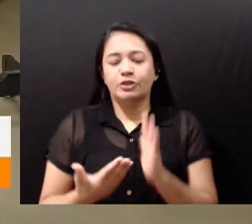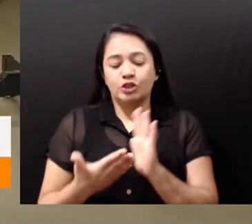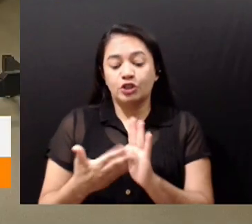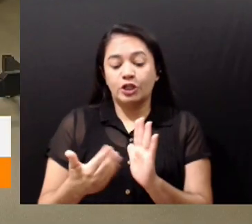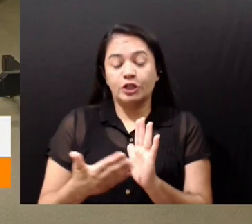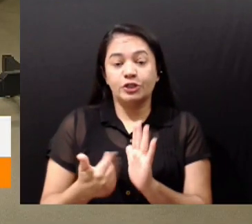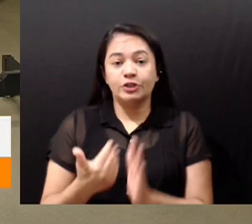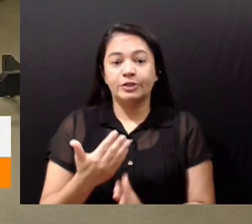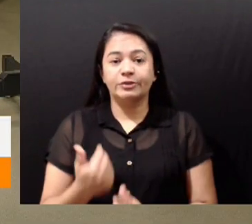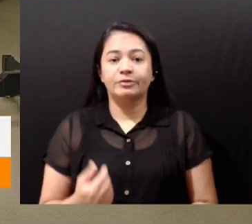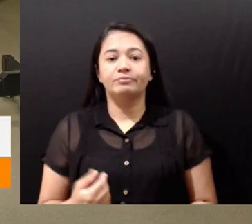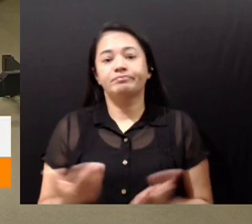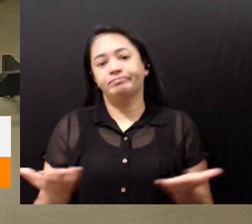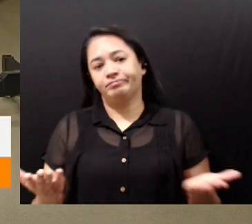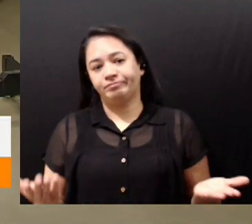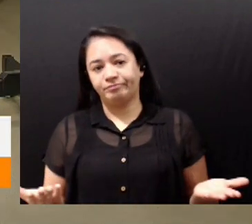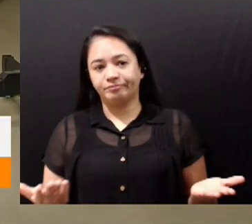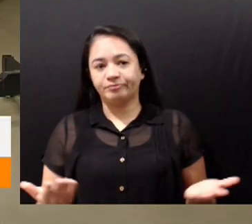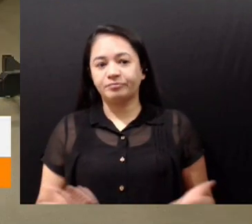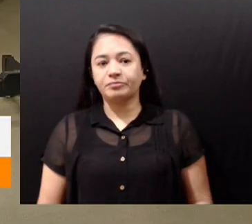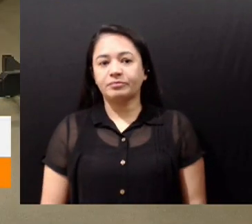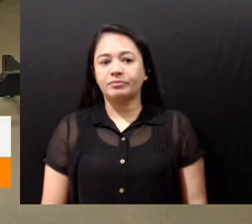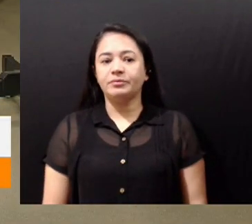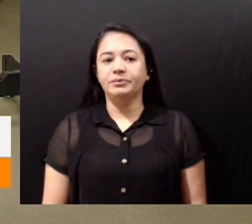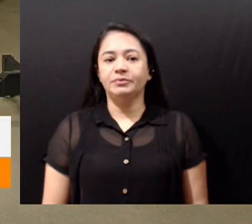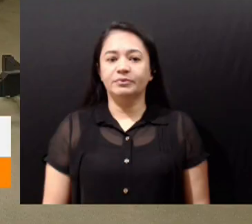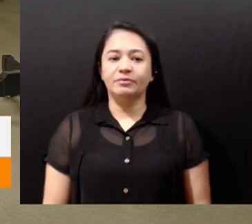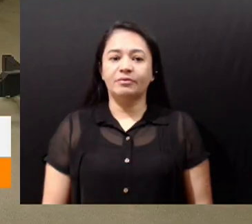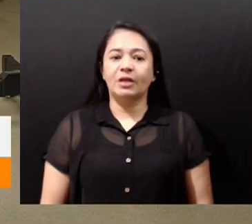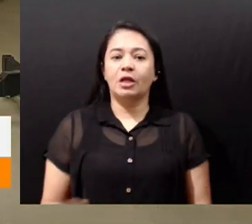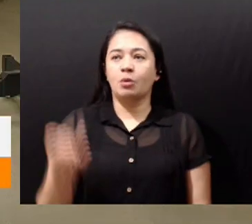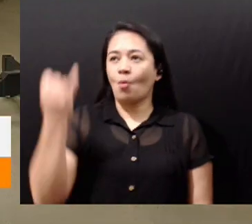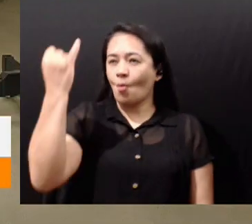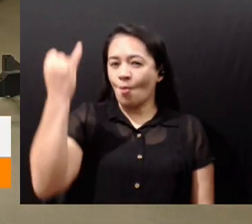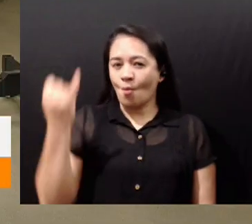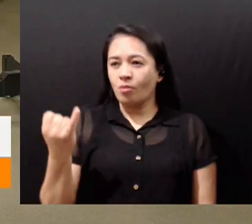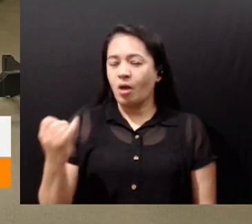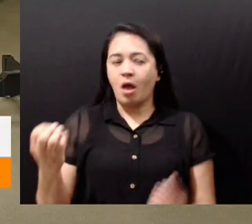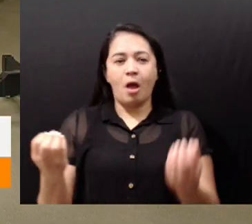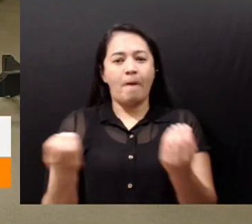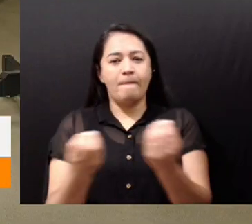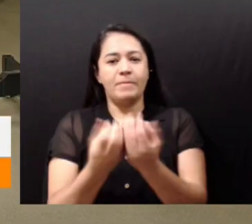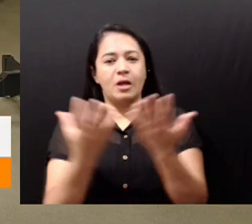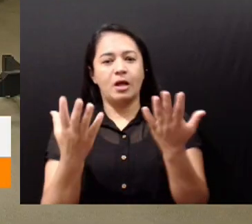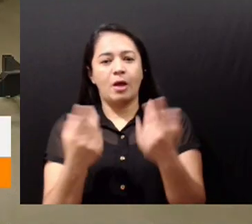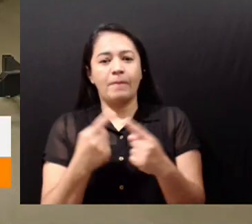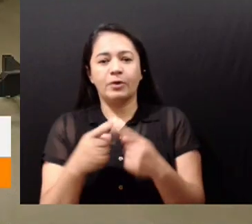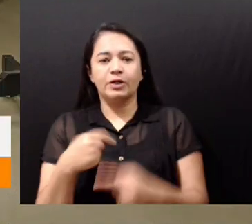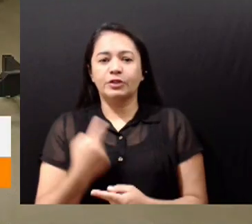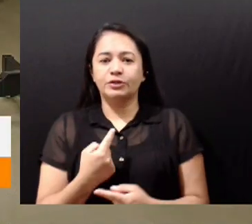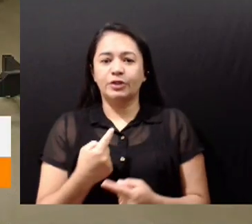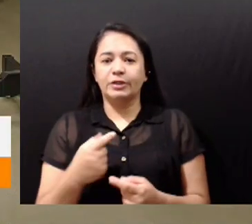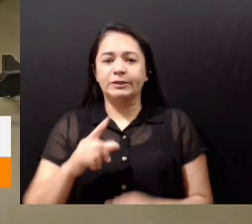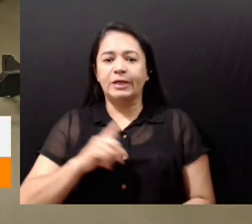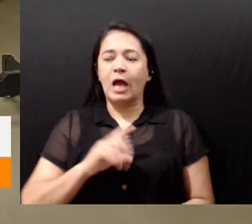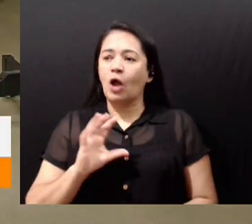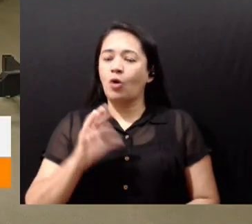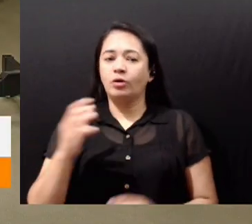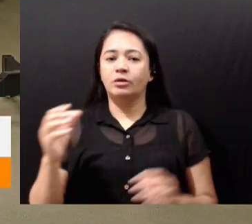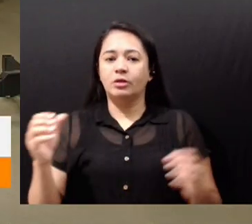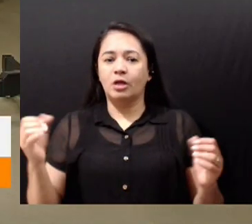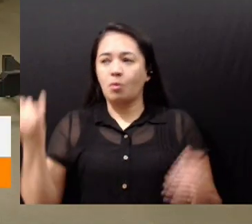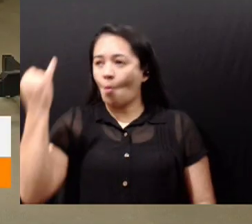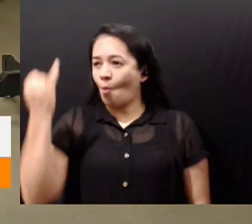indicada por essas dietas milagrosas. Por que a gente contra-ataca? Por que a gente tem um efeito sanfona? Emagreço, uau, tô